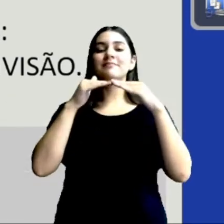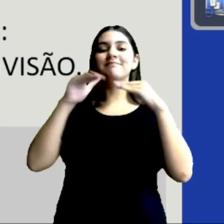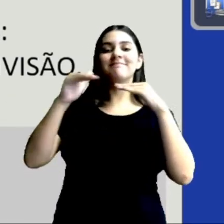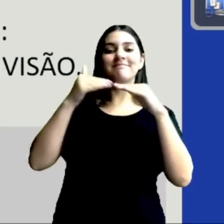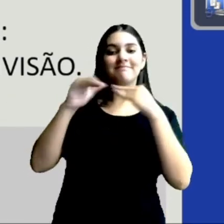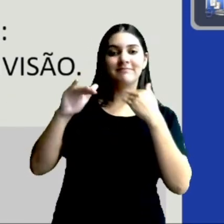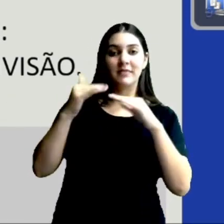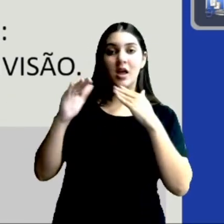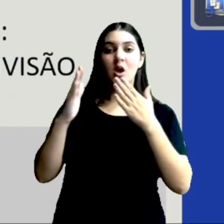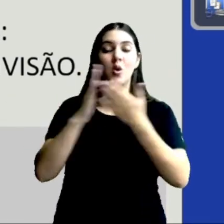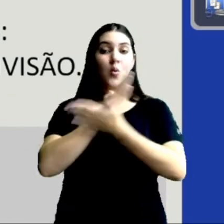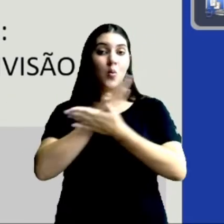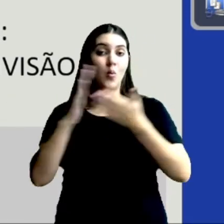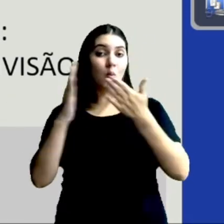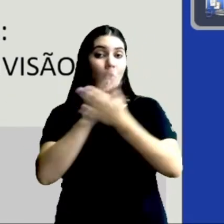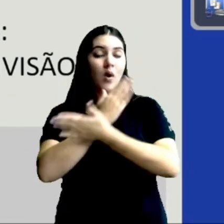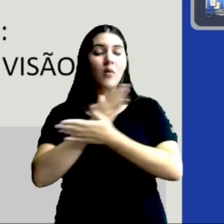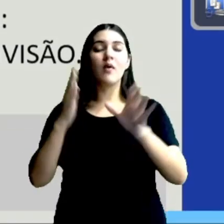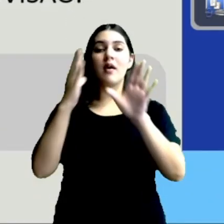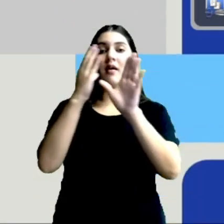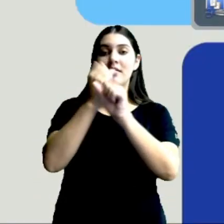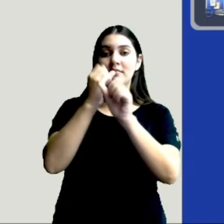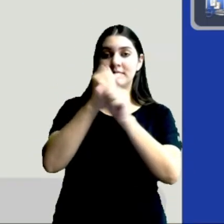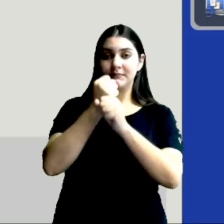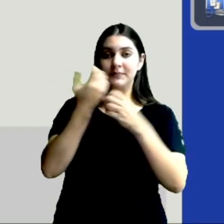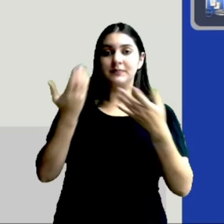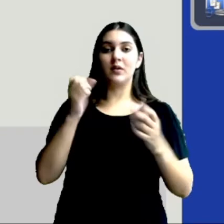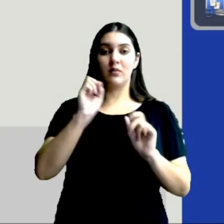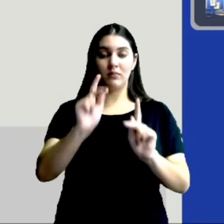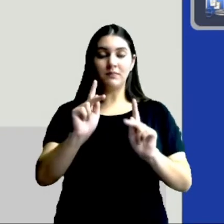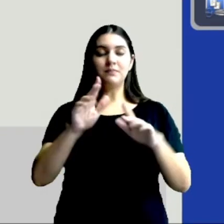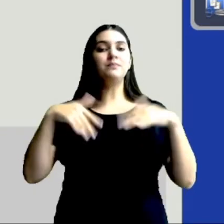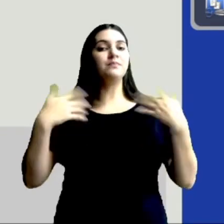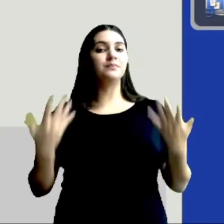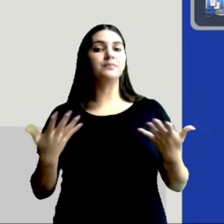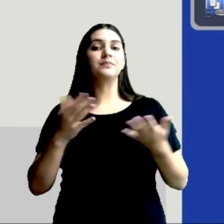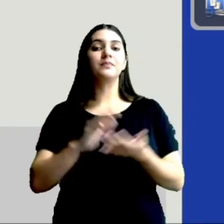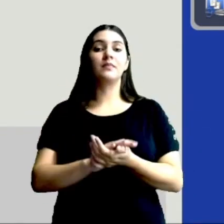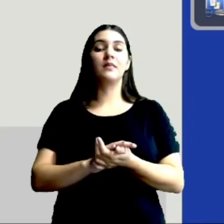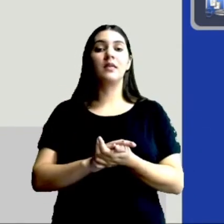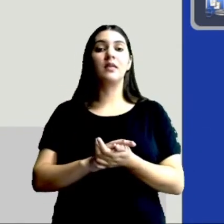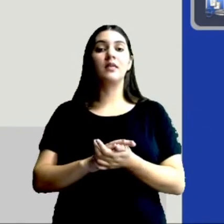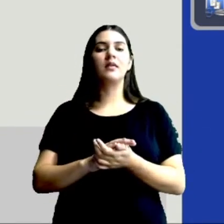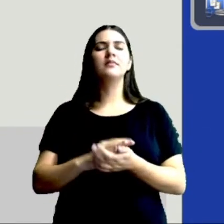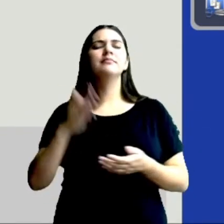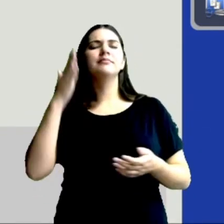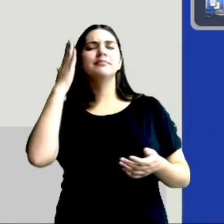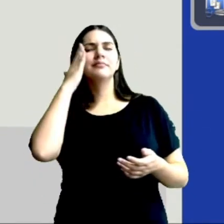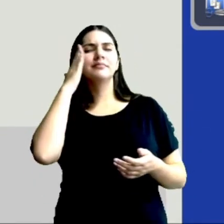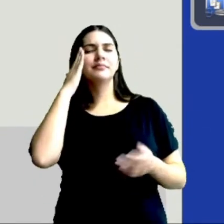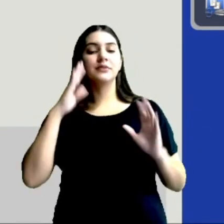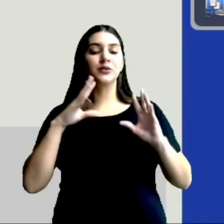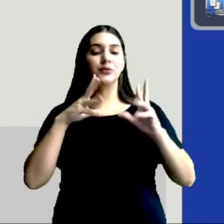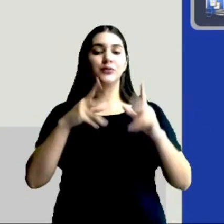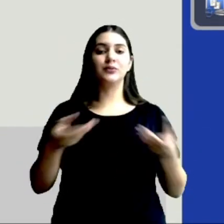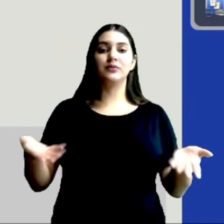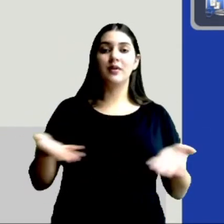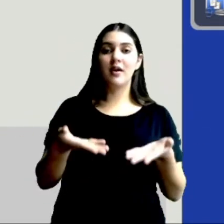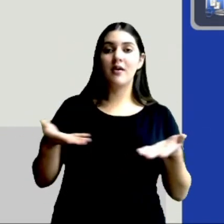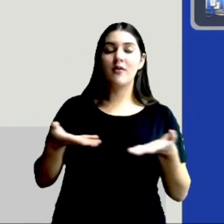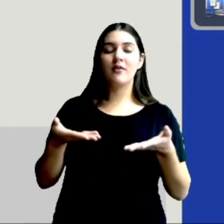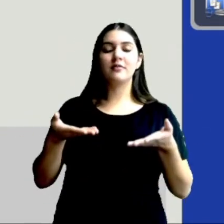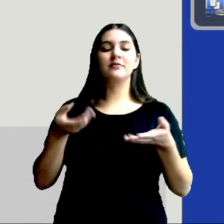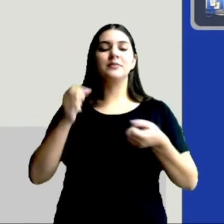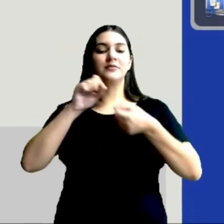para qualquer uma das operações, tá bom? E aí, entendido tudo isso, nós iremos